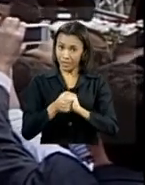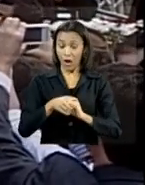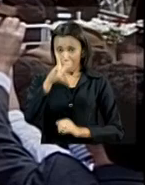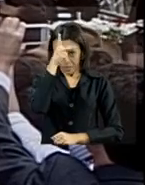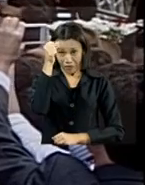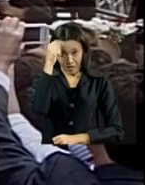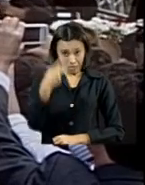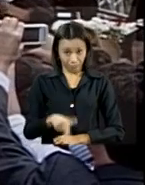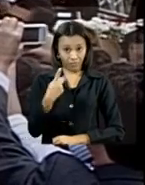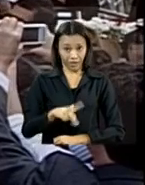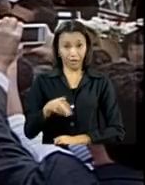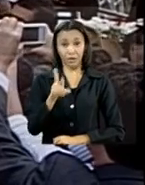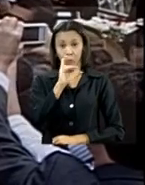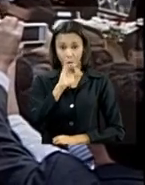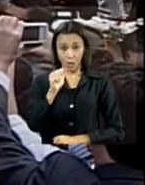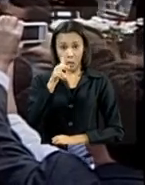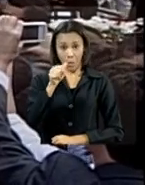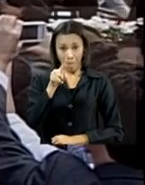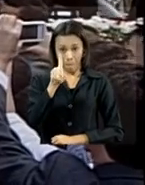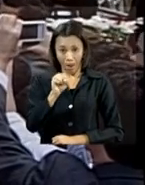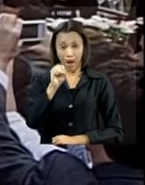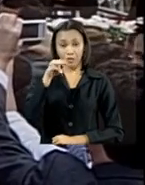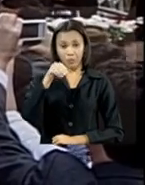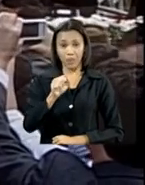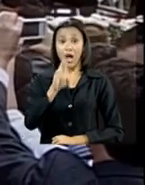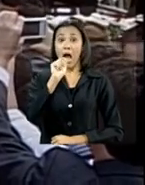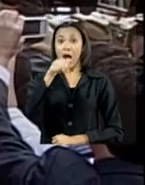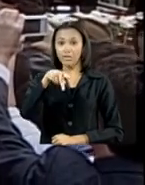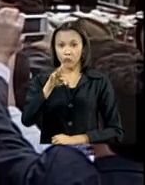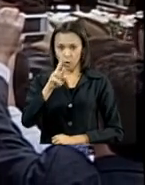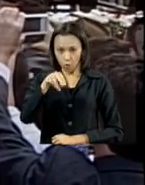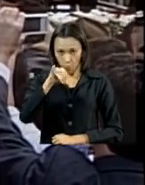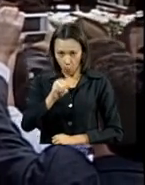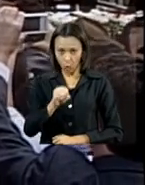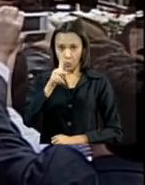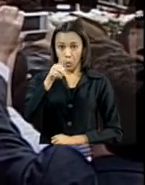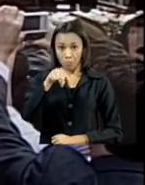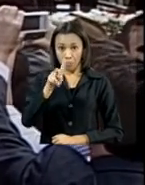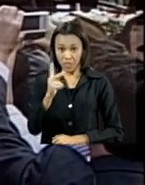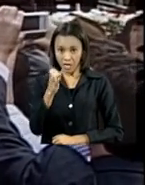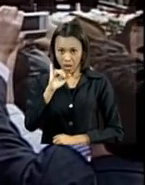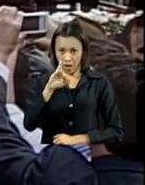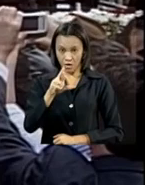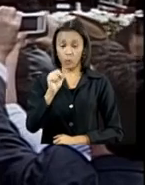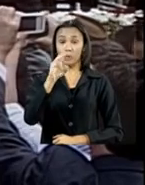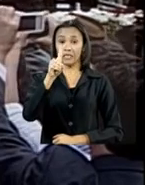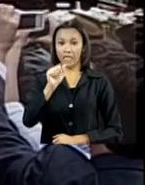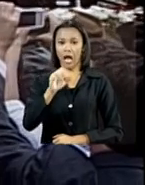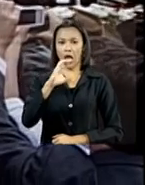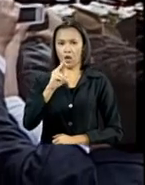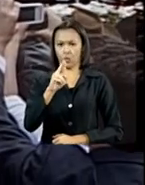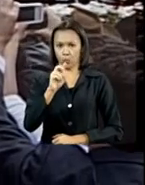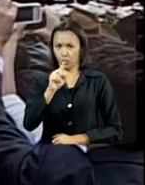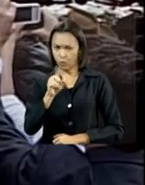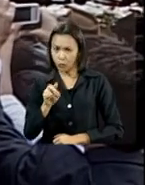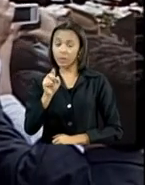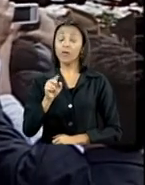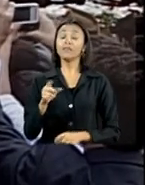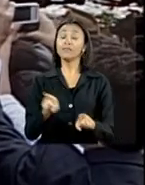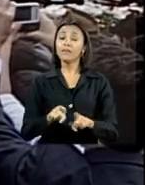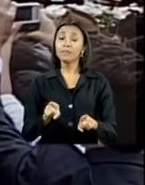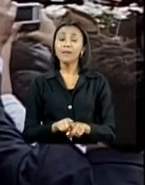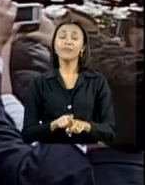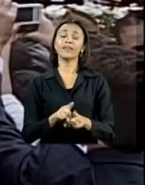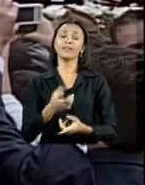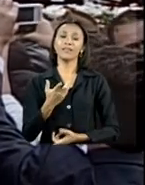Rio Pardo de Minas Antônio Pinheiro da Cruz e a nossa